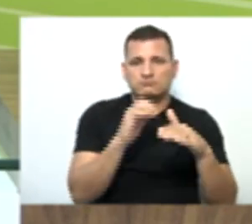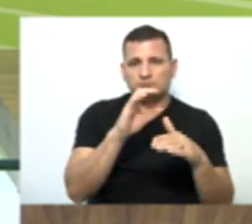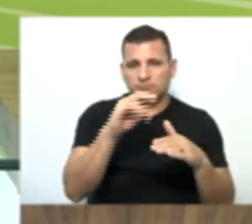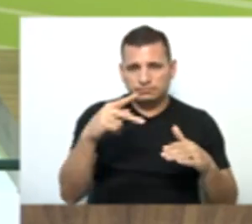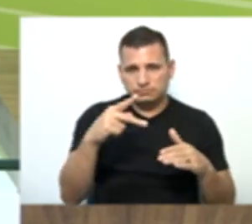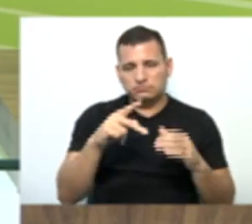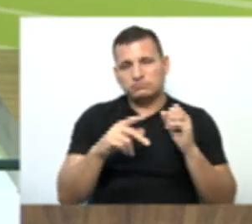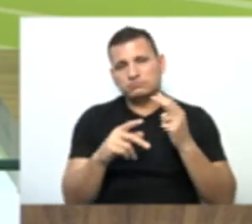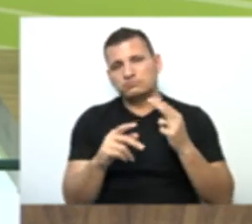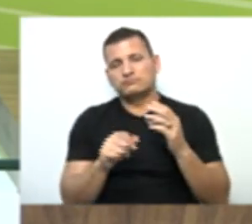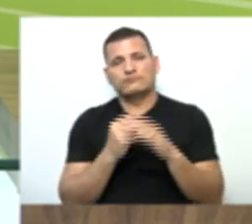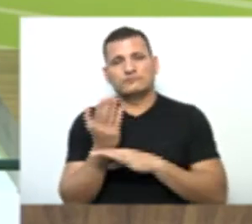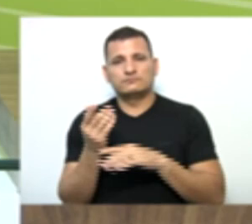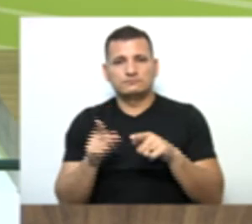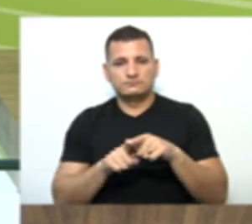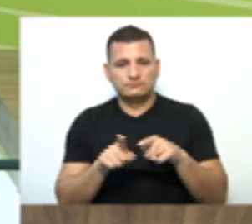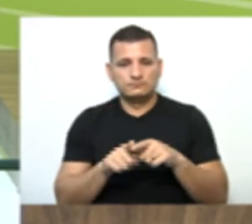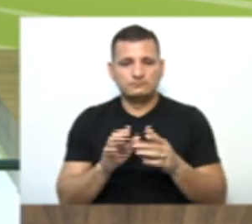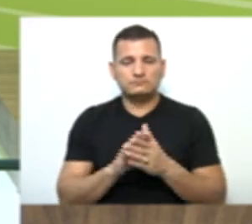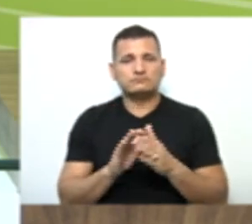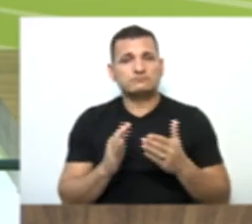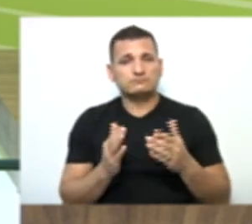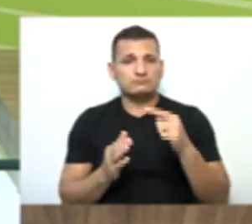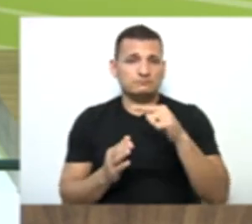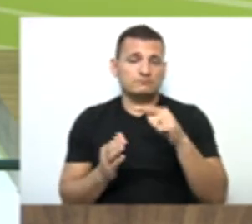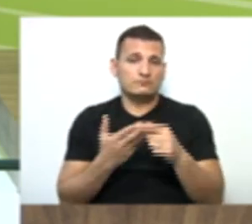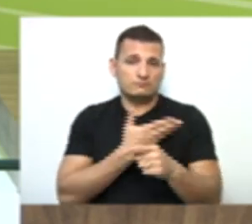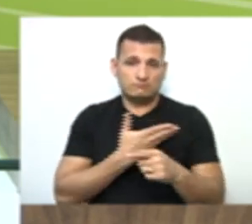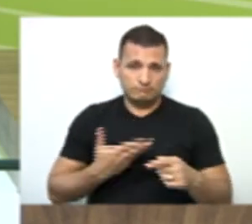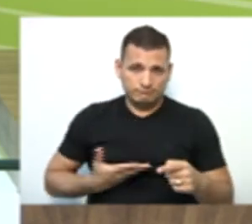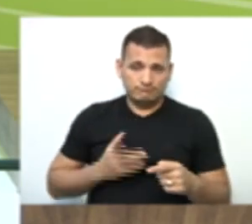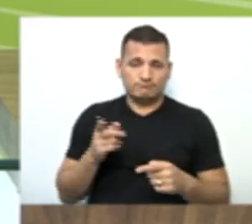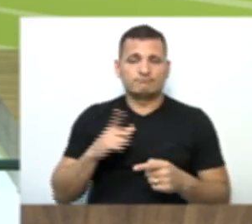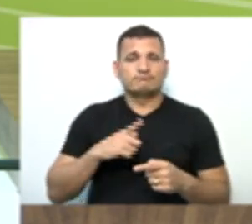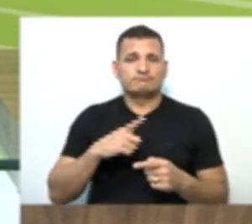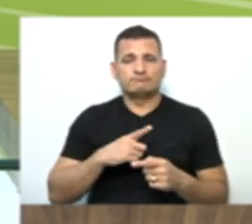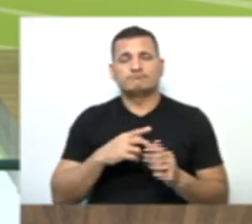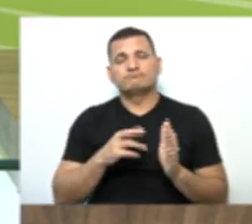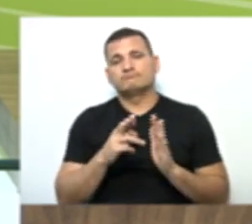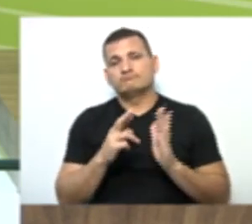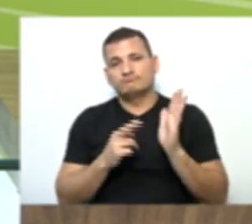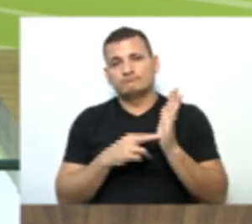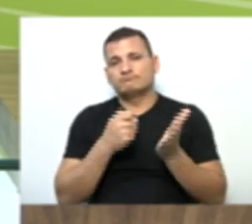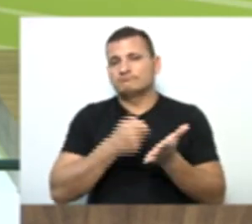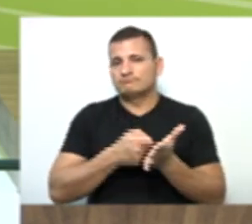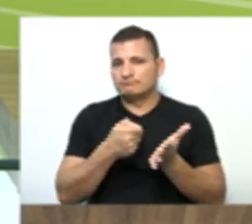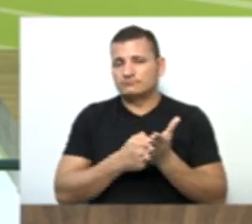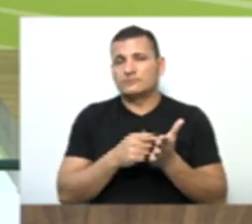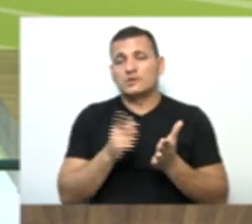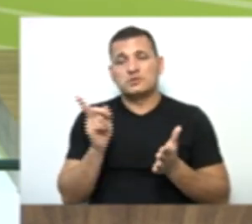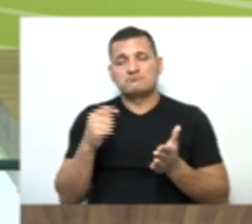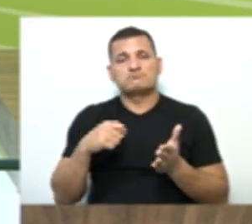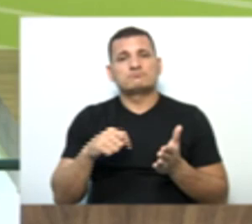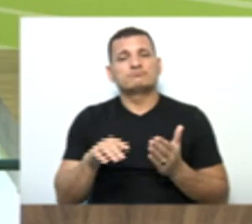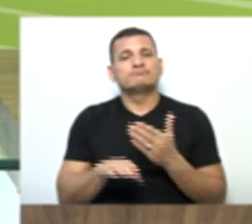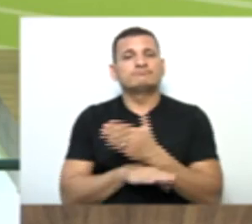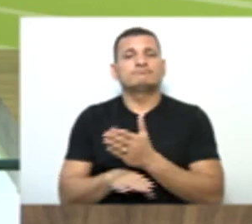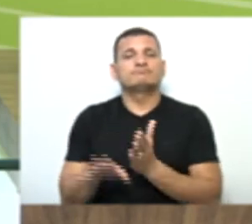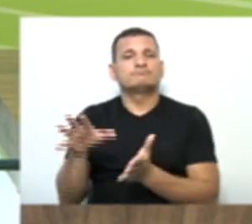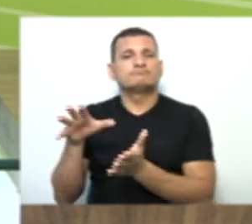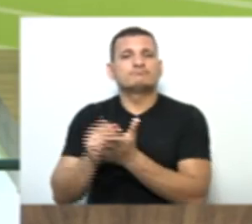para isso, o governo ele tem uma obrigatoriedade, ele cobra que esse livro seja registrado. E aonde deverá